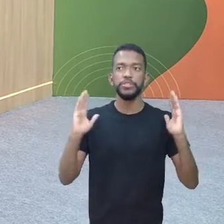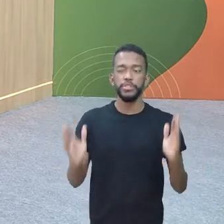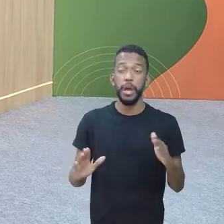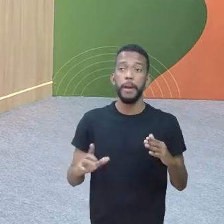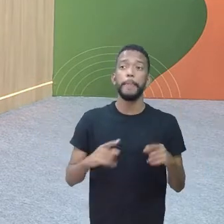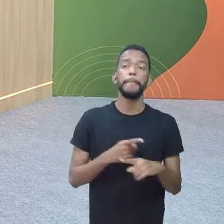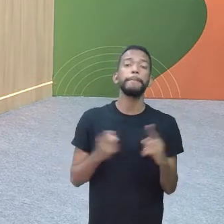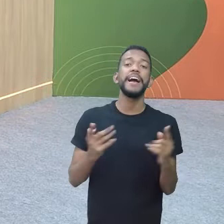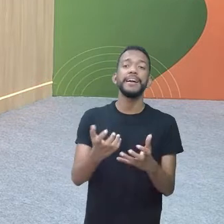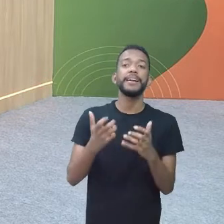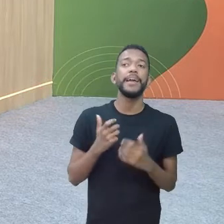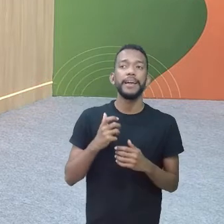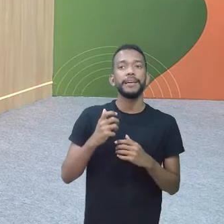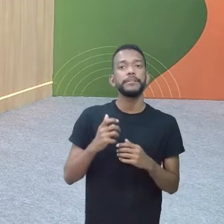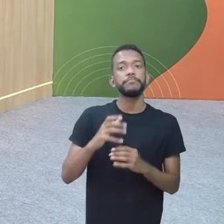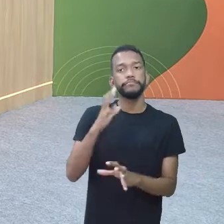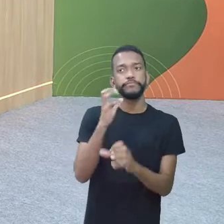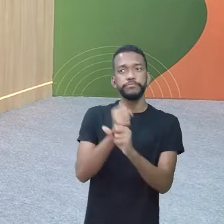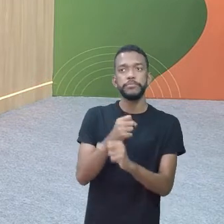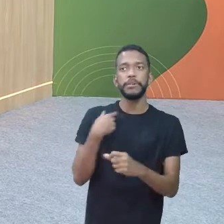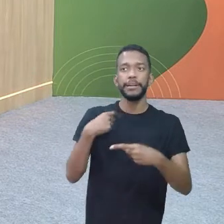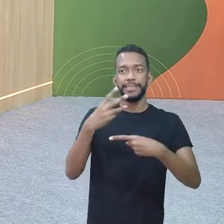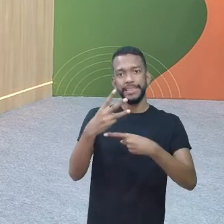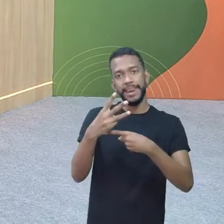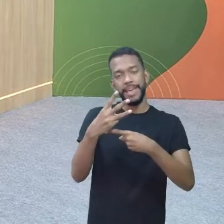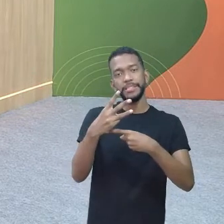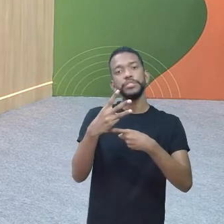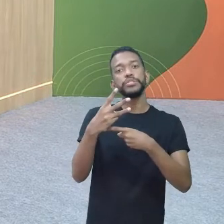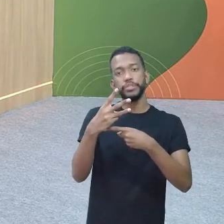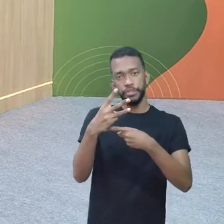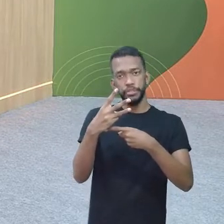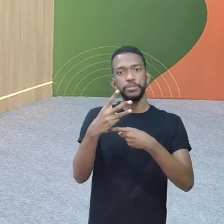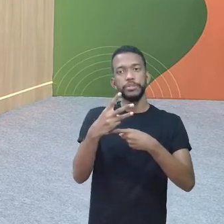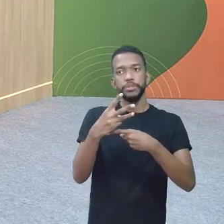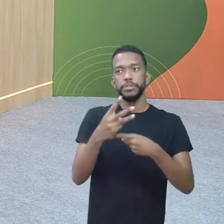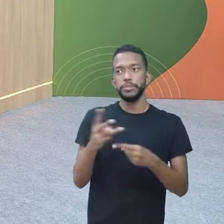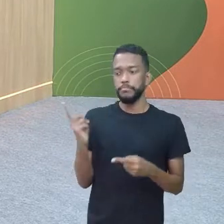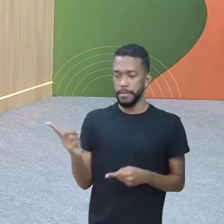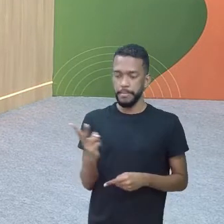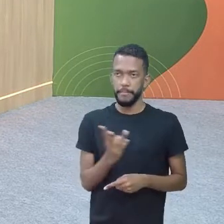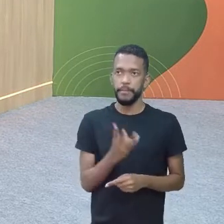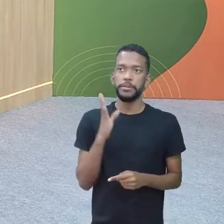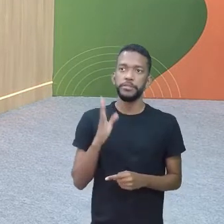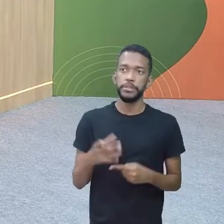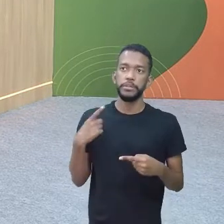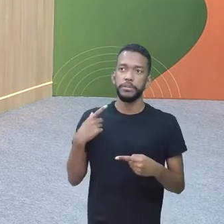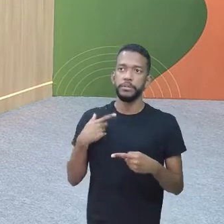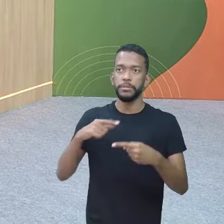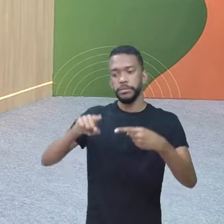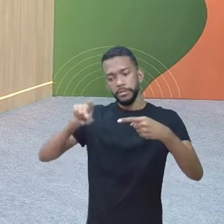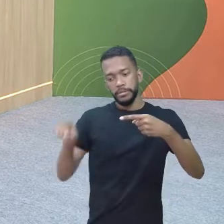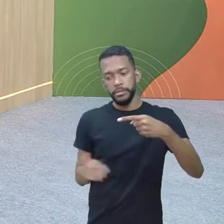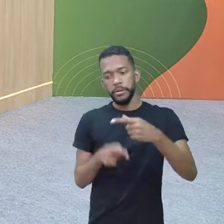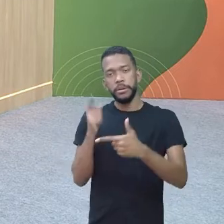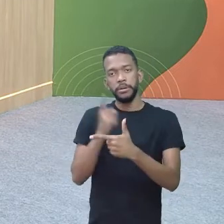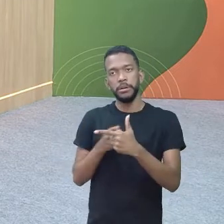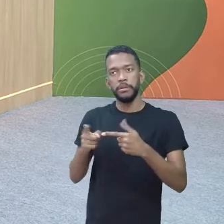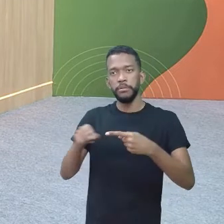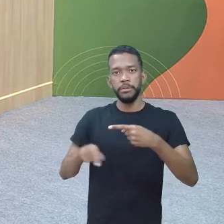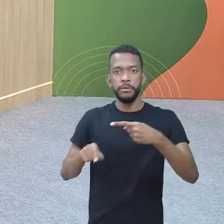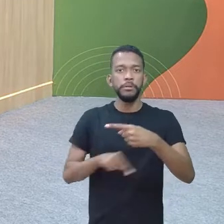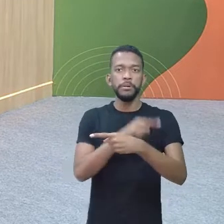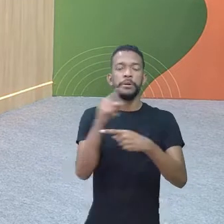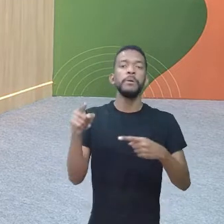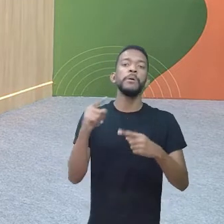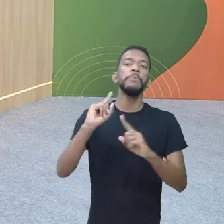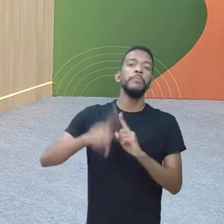calcular quanto que media 3 dessas partes. Então, a gente teve que dividir pelo denominador e multiplicar pelo numerador,